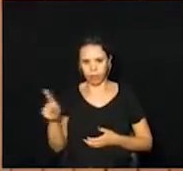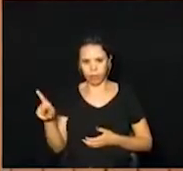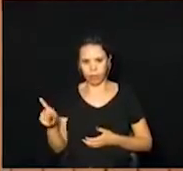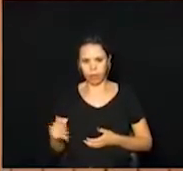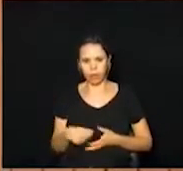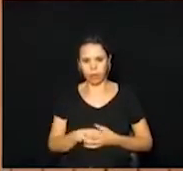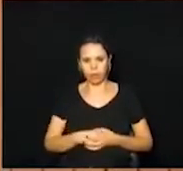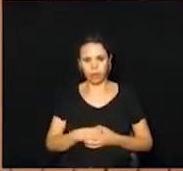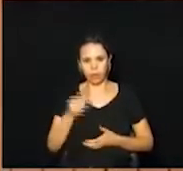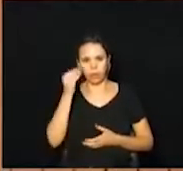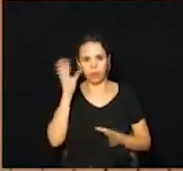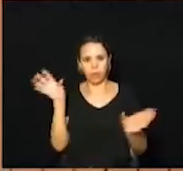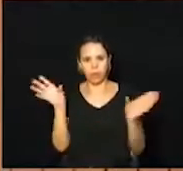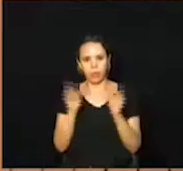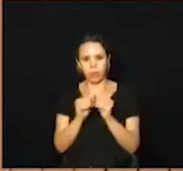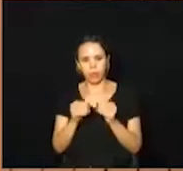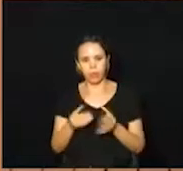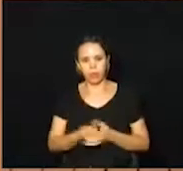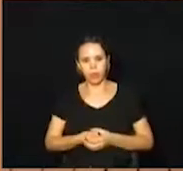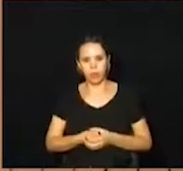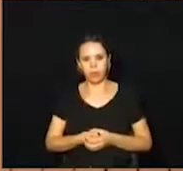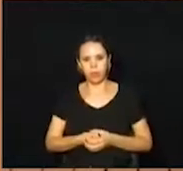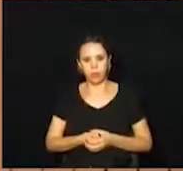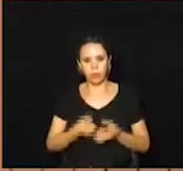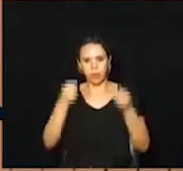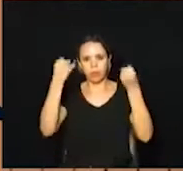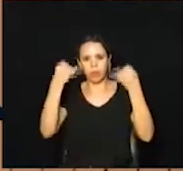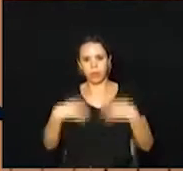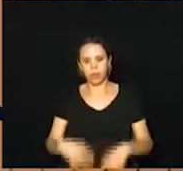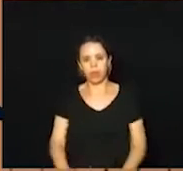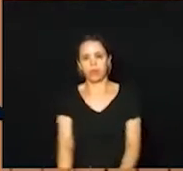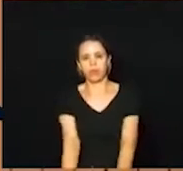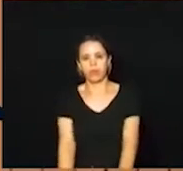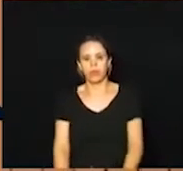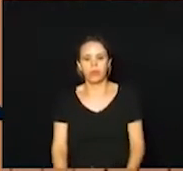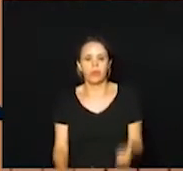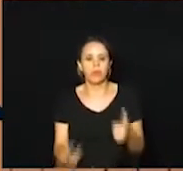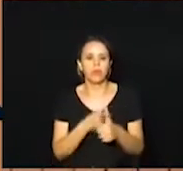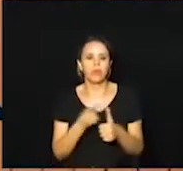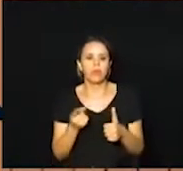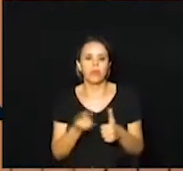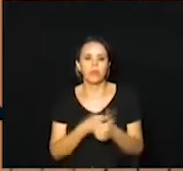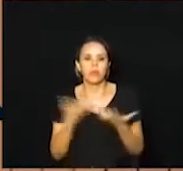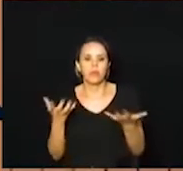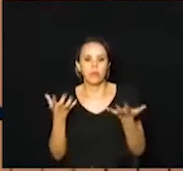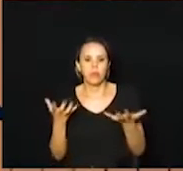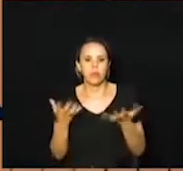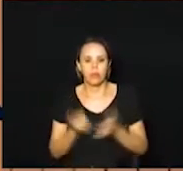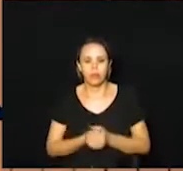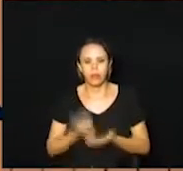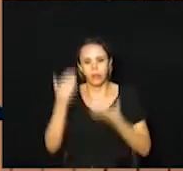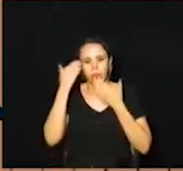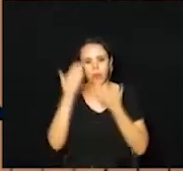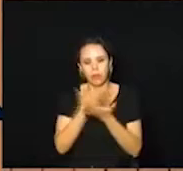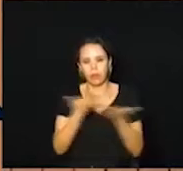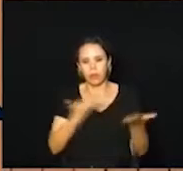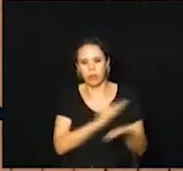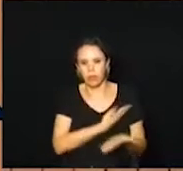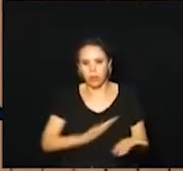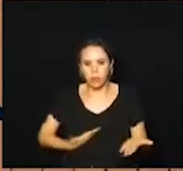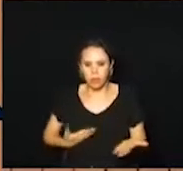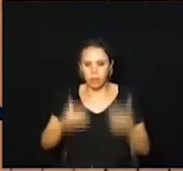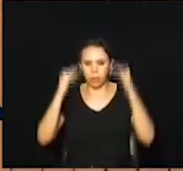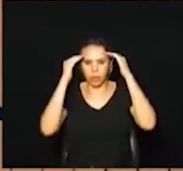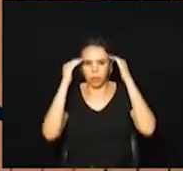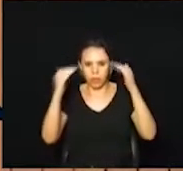Campinas, uma pessoa teria gritado lá de onde estava: preta lixo. Quando os vereadores